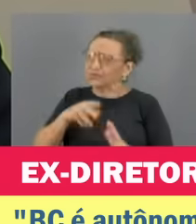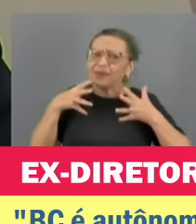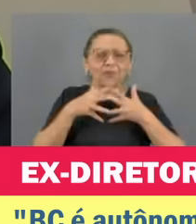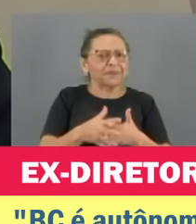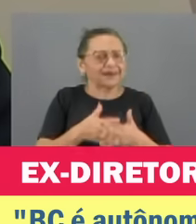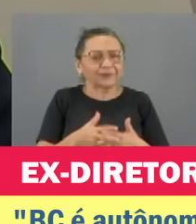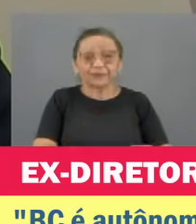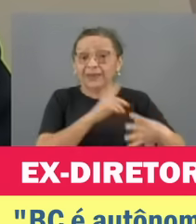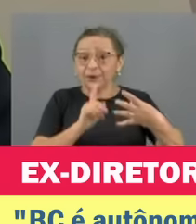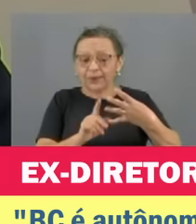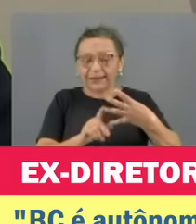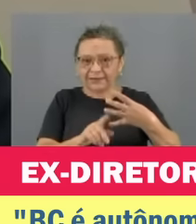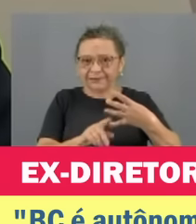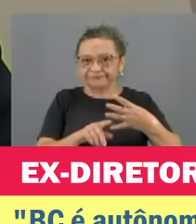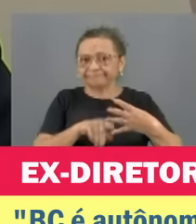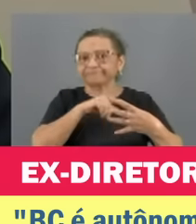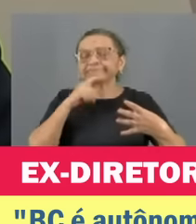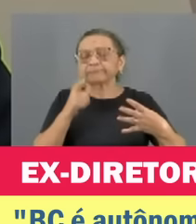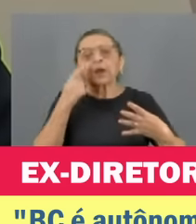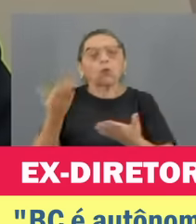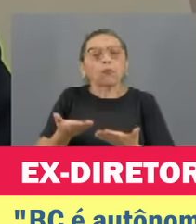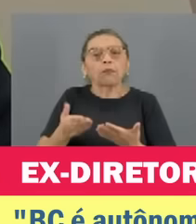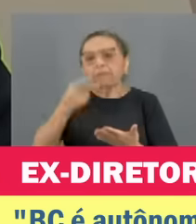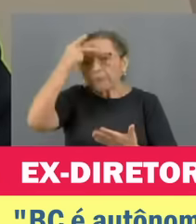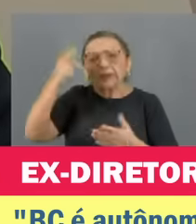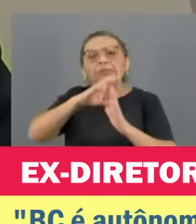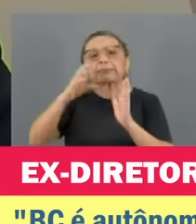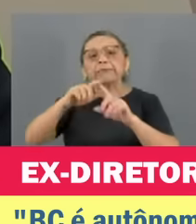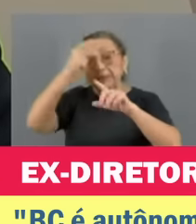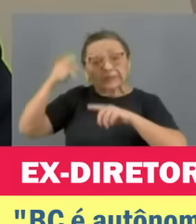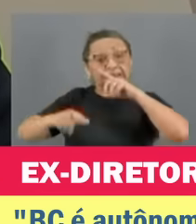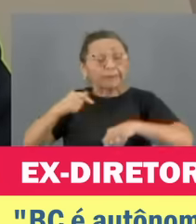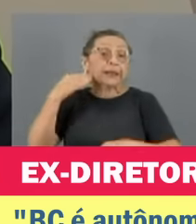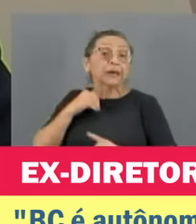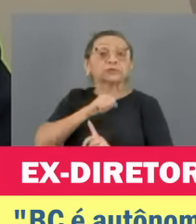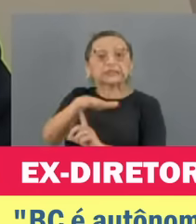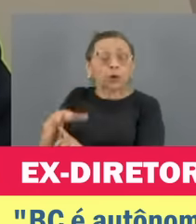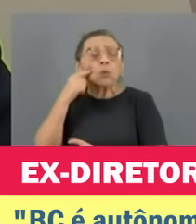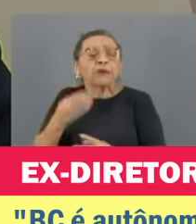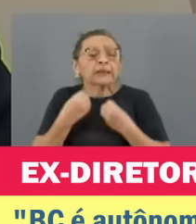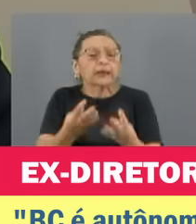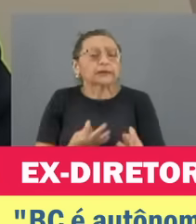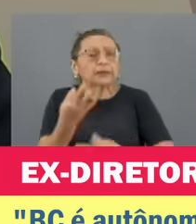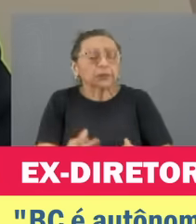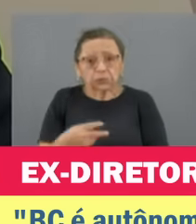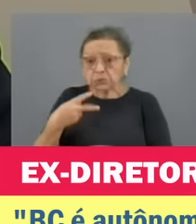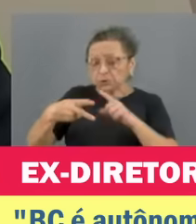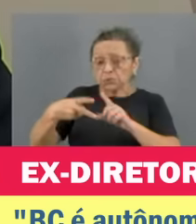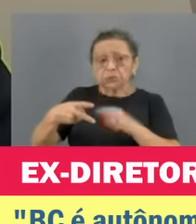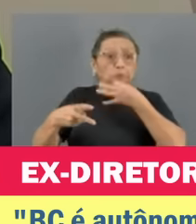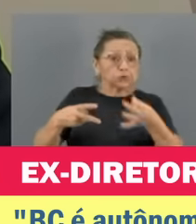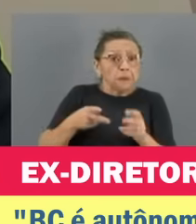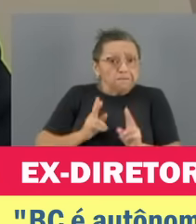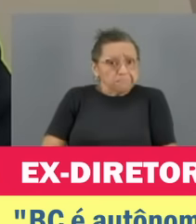Quarta questão, o tratamento dado aos servidores do Banco Central, né? duas opções: permanecer no Banco Central,